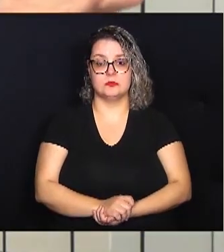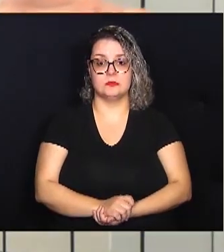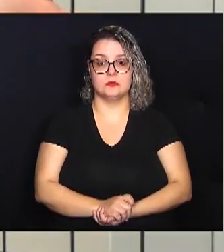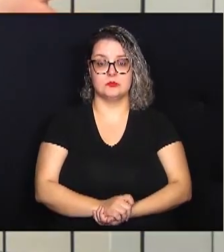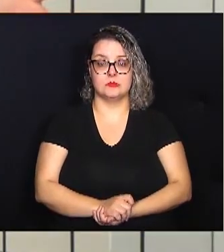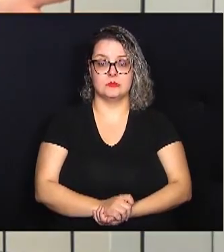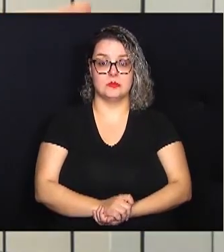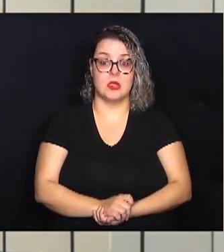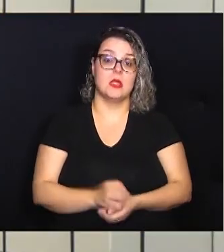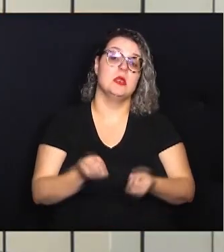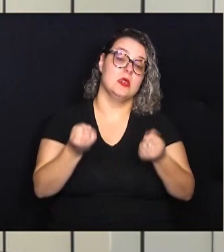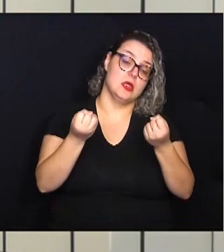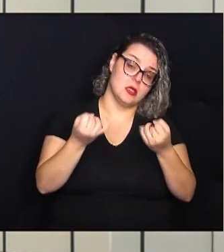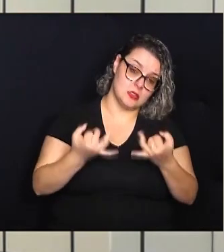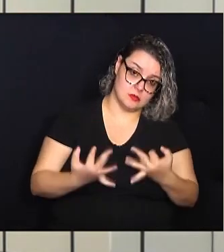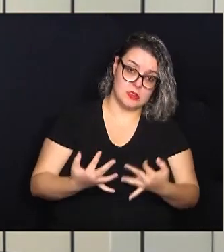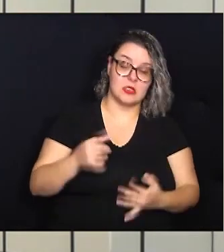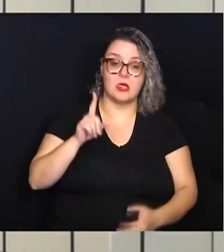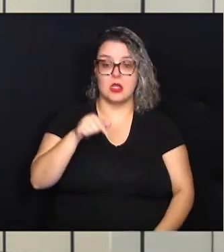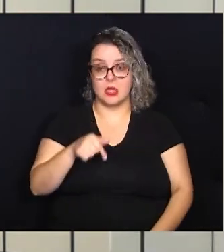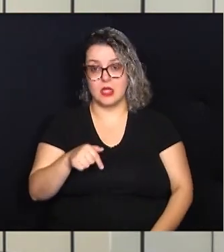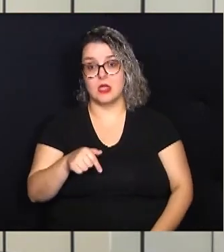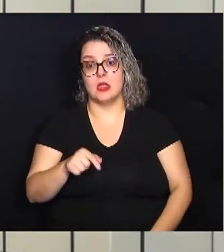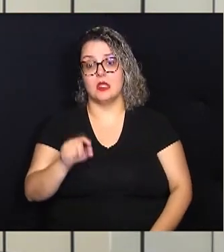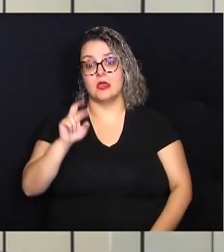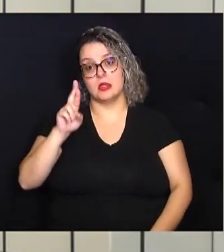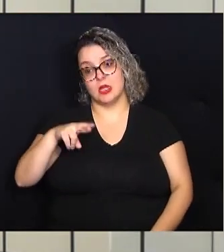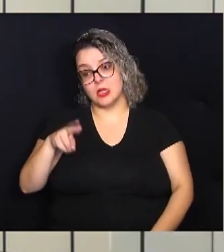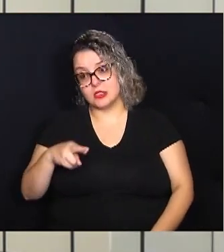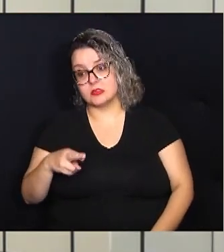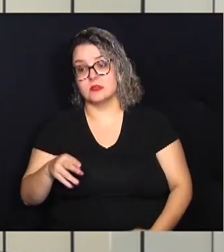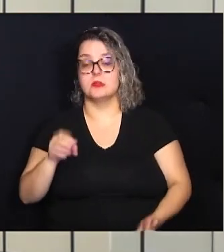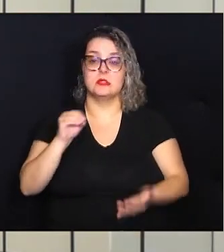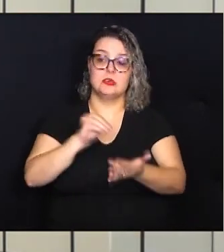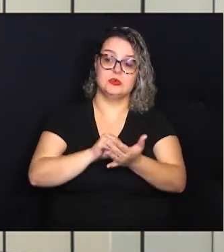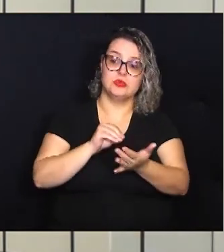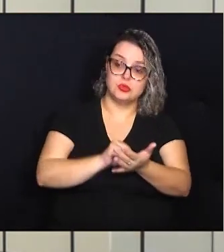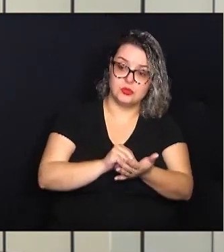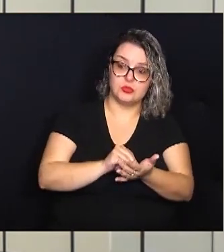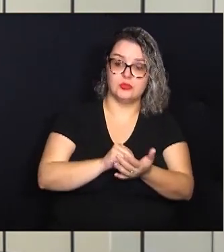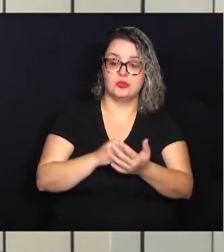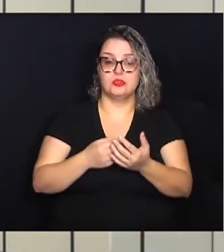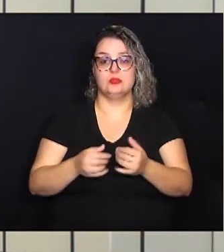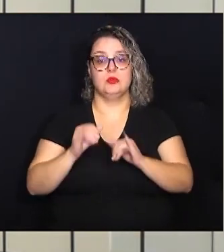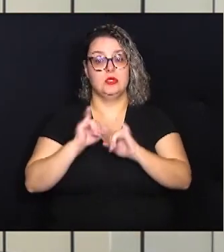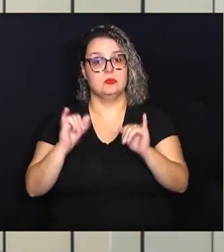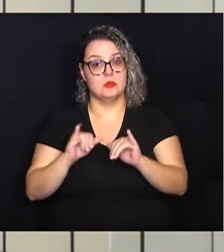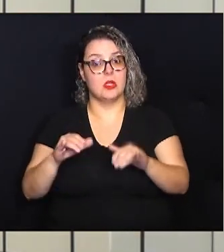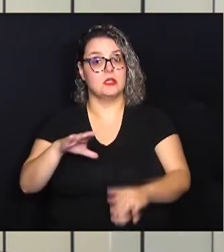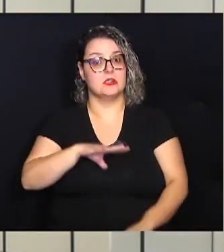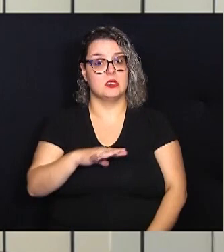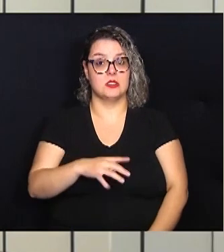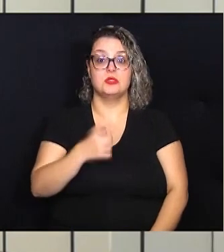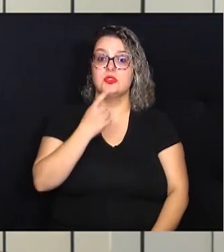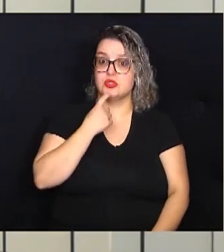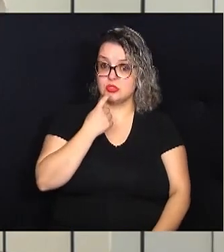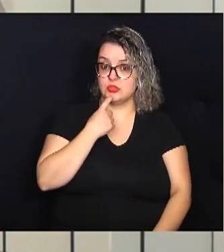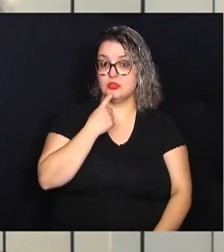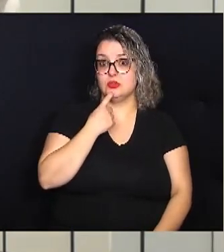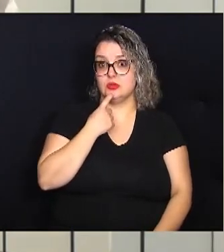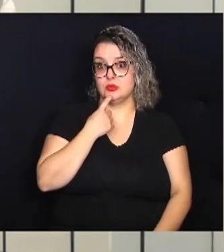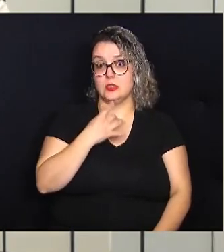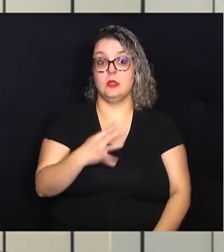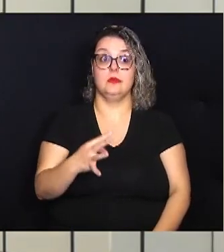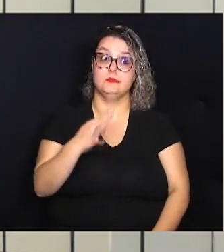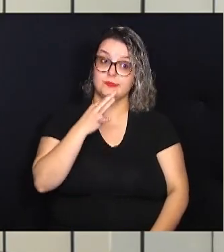E a justificativa é em decorrência das últimas notícias que levou a cidade de Campinas a ficar